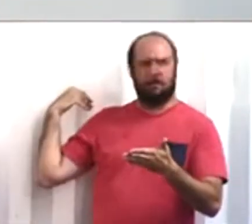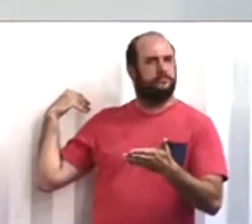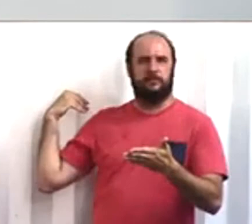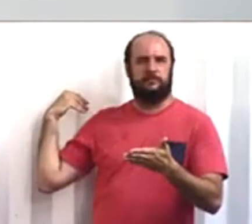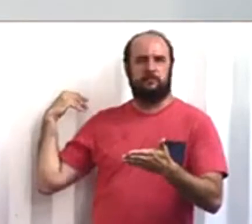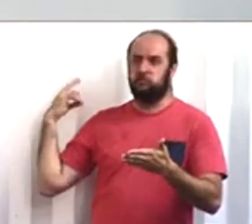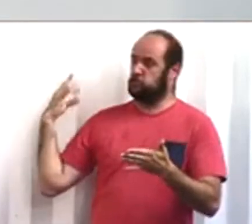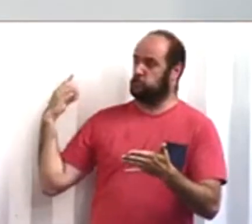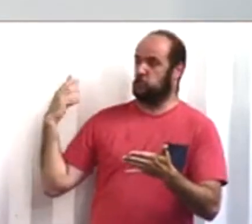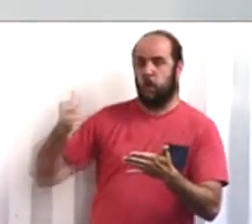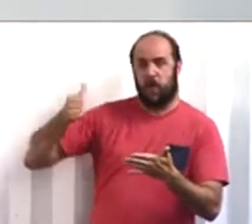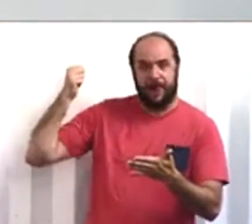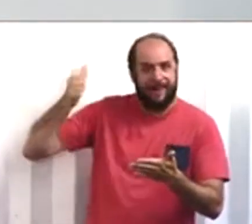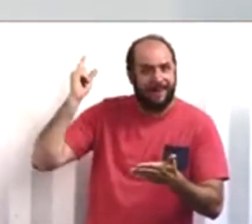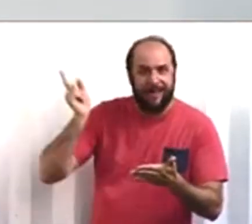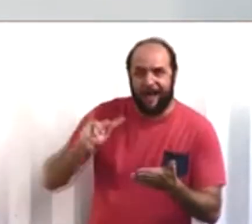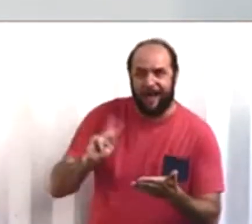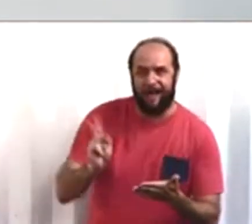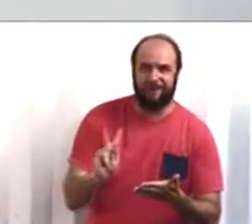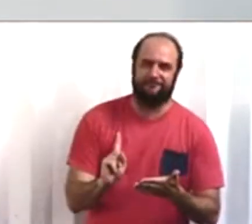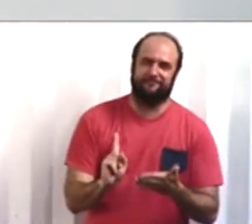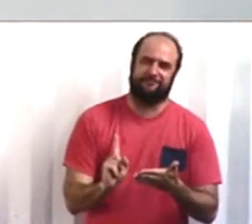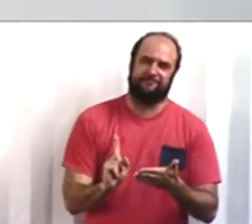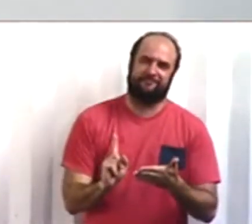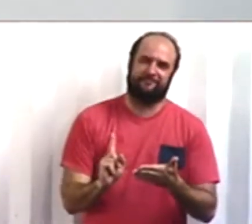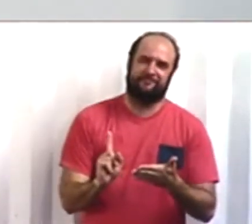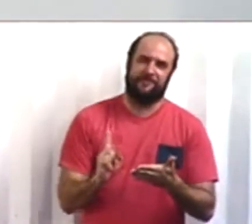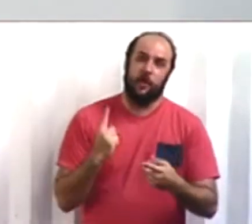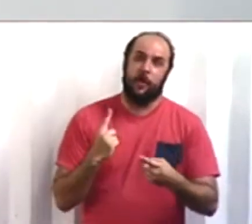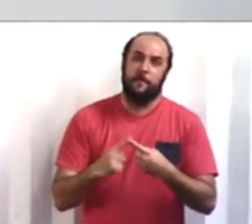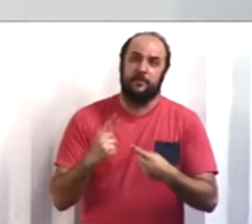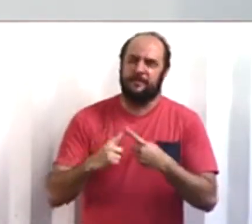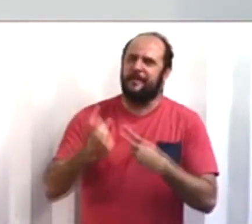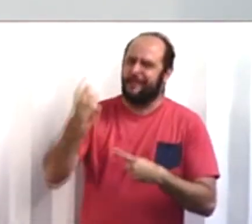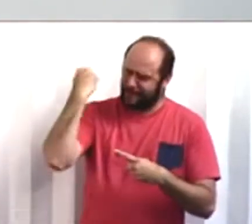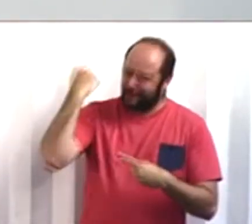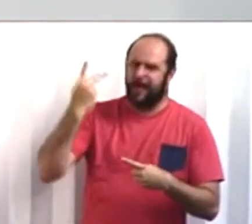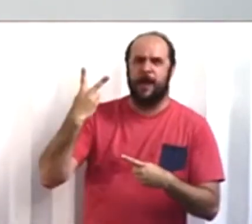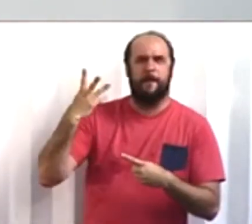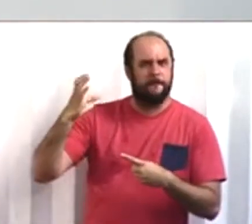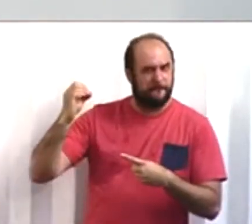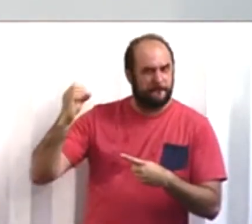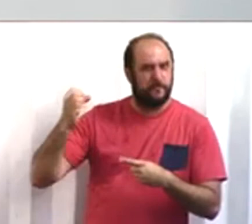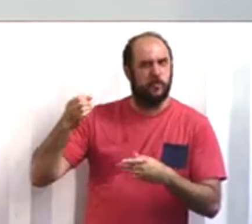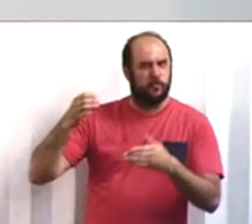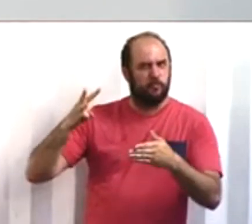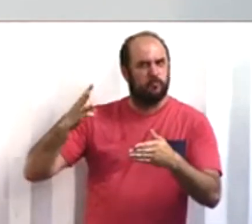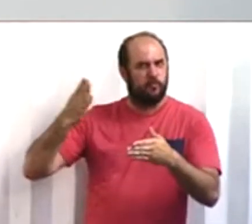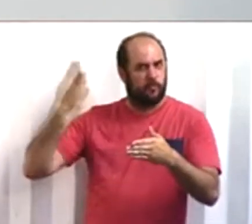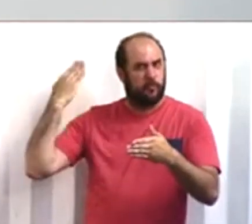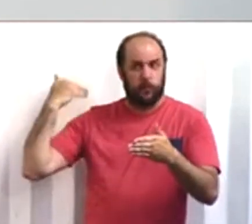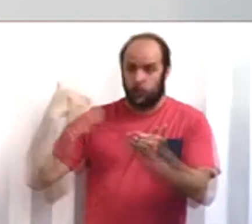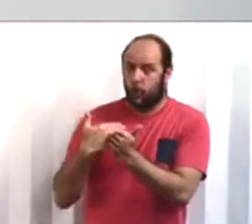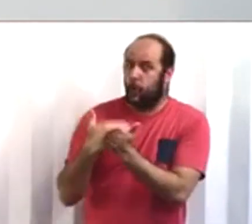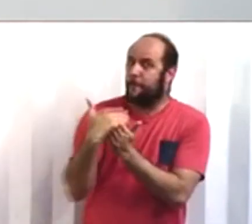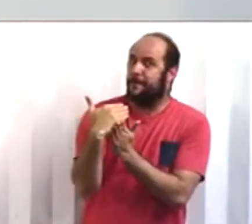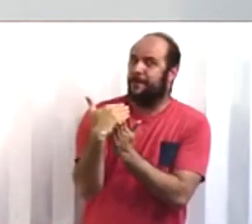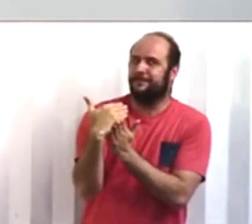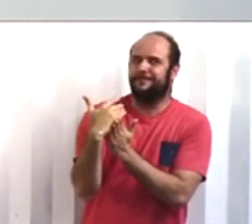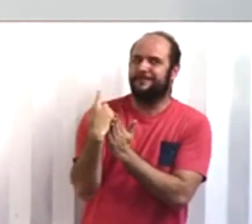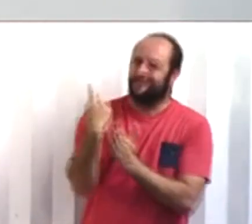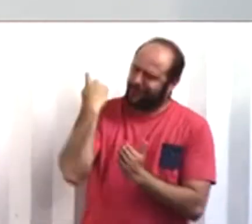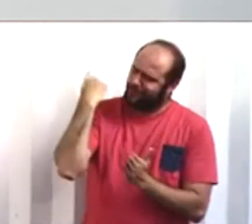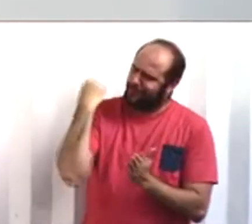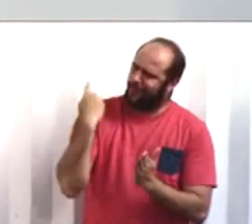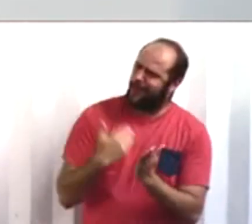somente aquele de 2000 anos atrás. Porque aquele de 2000 anos atrás veio e inaugurou o reino. Aquele de